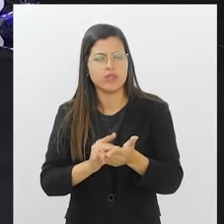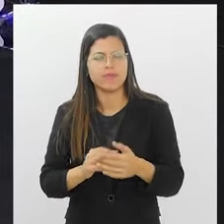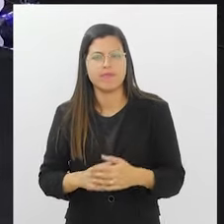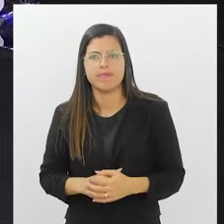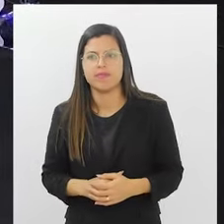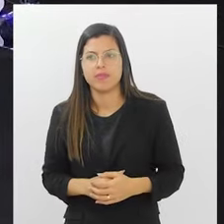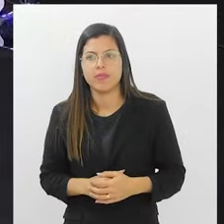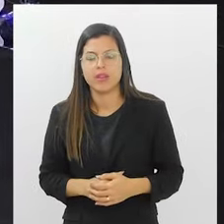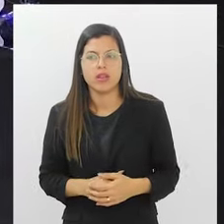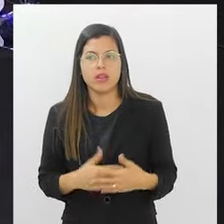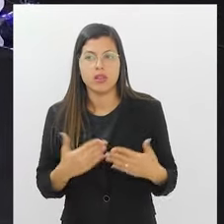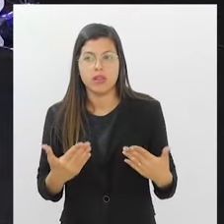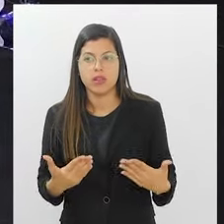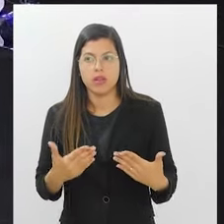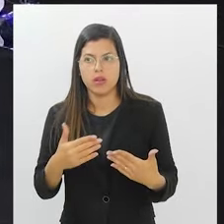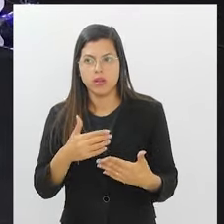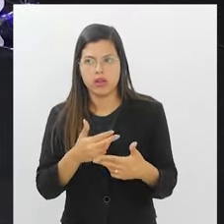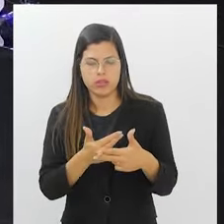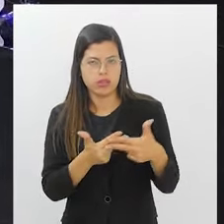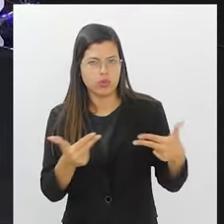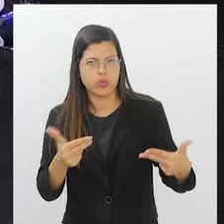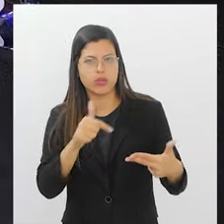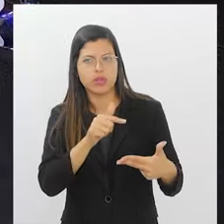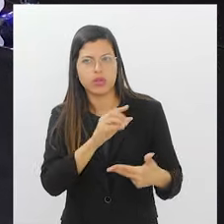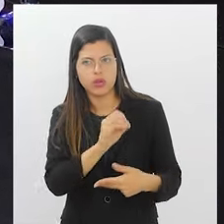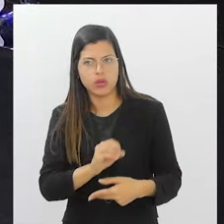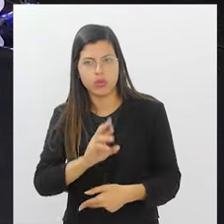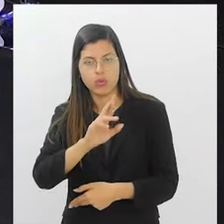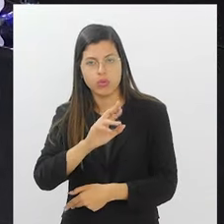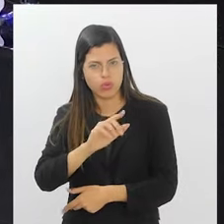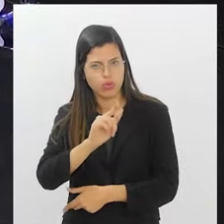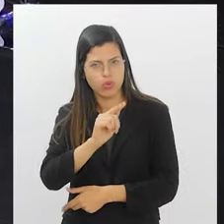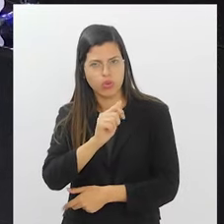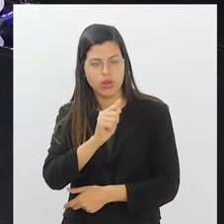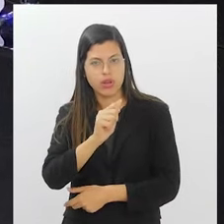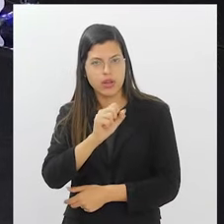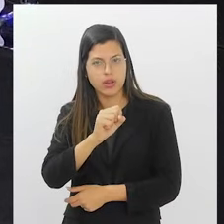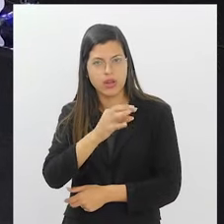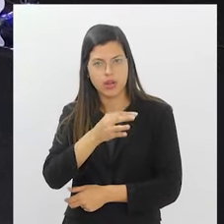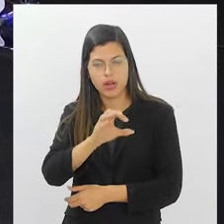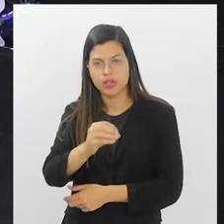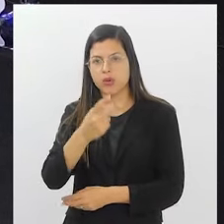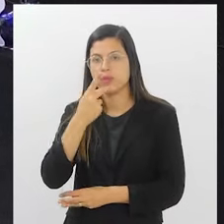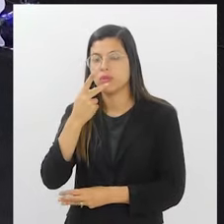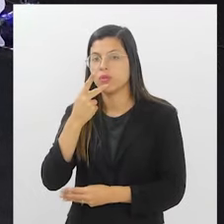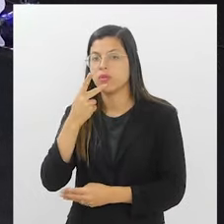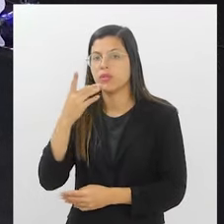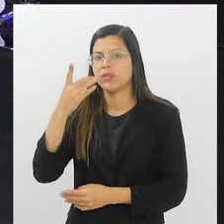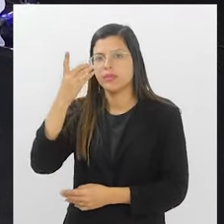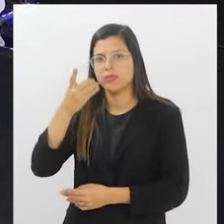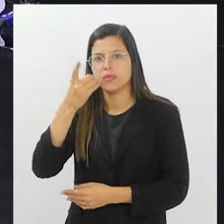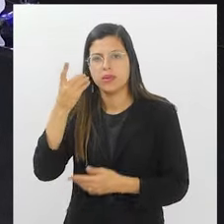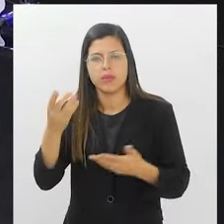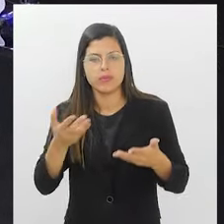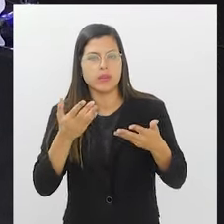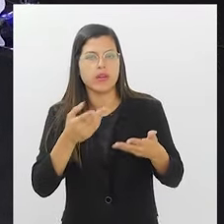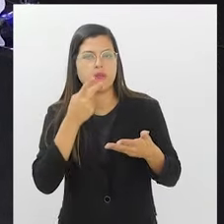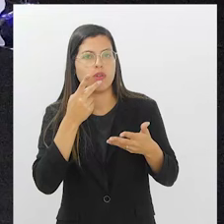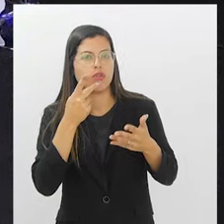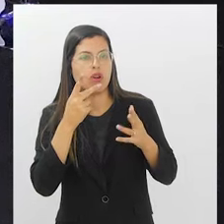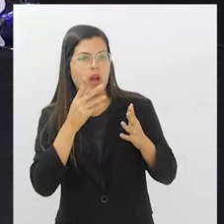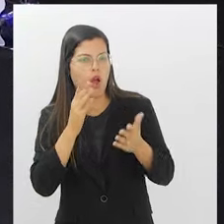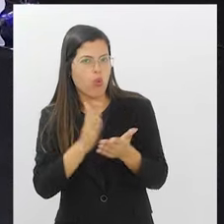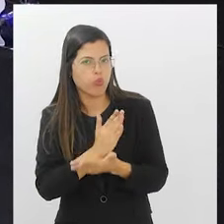desmistificar. Pegando todas essas questões que o doutor Gastão falou, deputado, eu gostaria de citar alguns dos projetos do